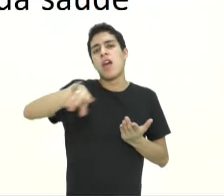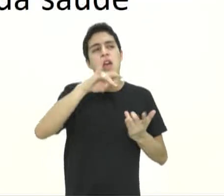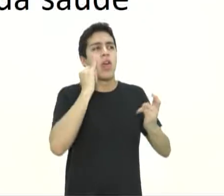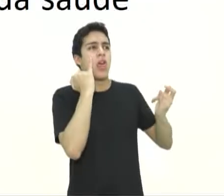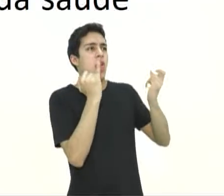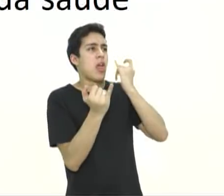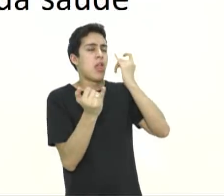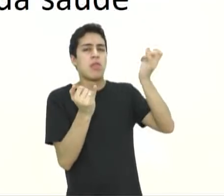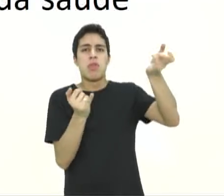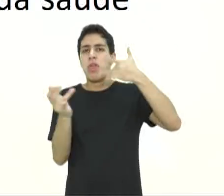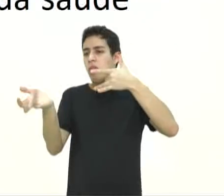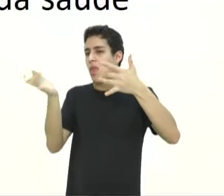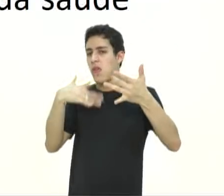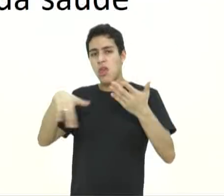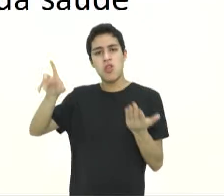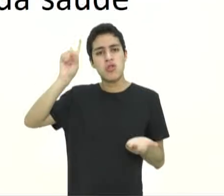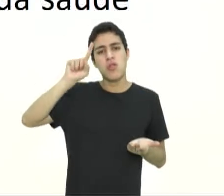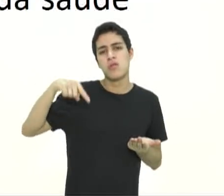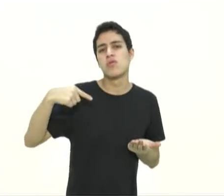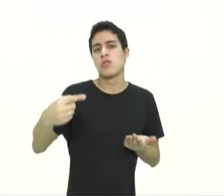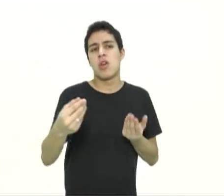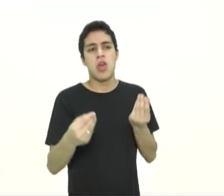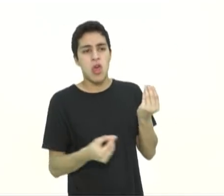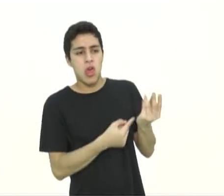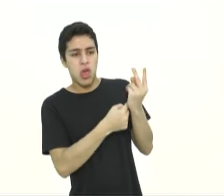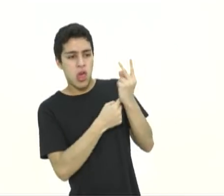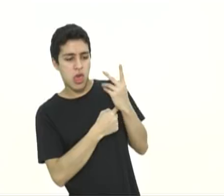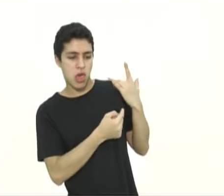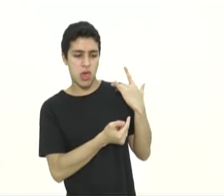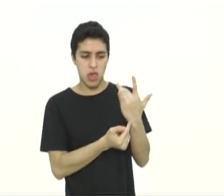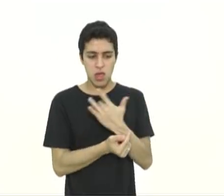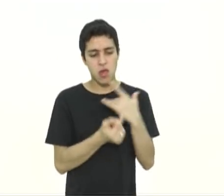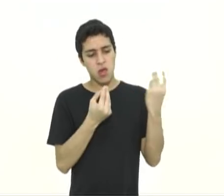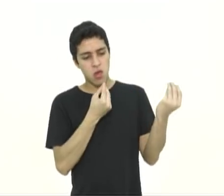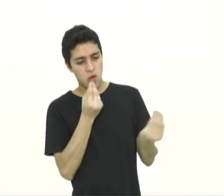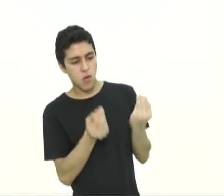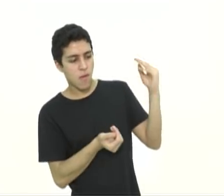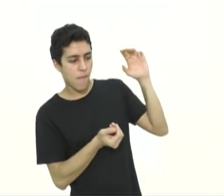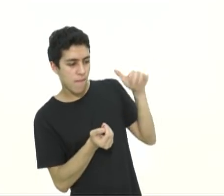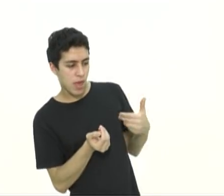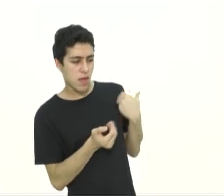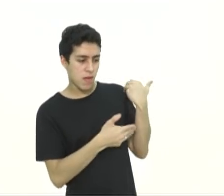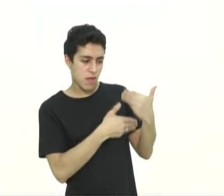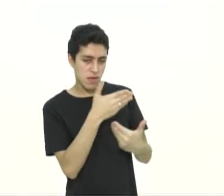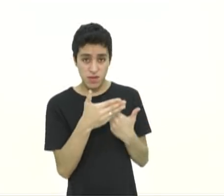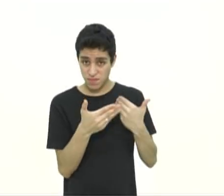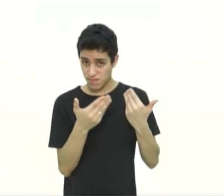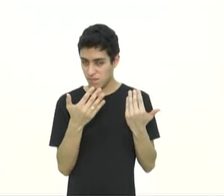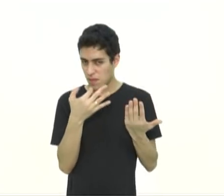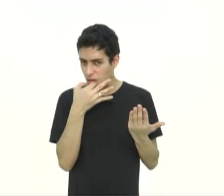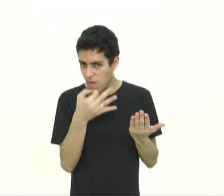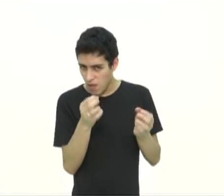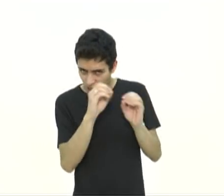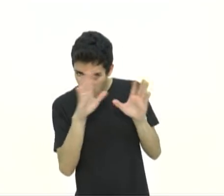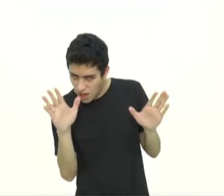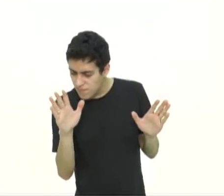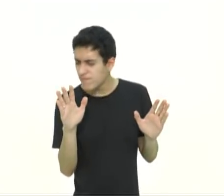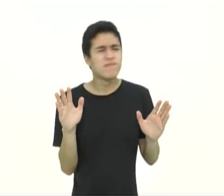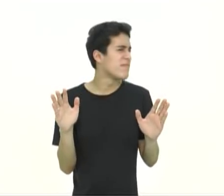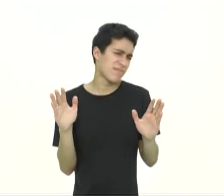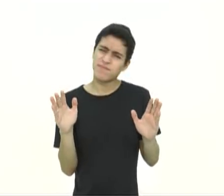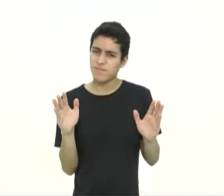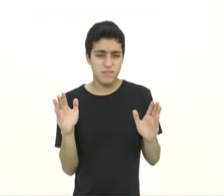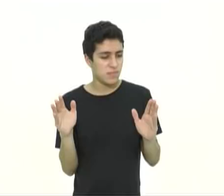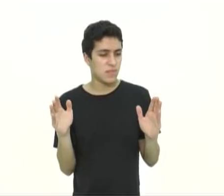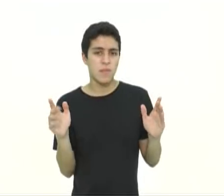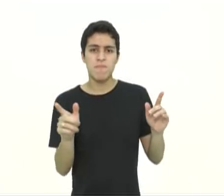expostos diariamente sobre como cuidar da saúde e viver bem. Essa crítica não está explícita, ou seja, ele